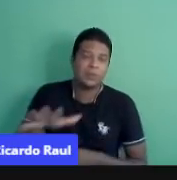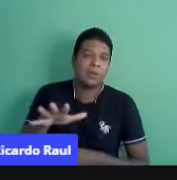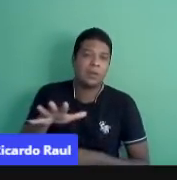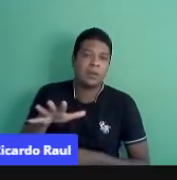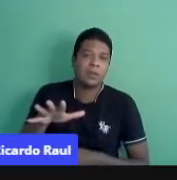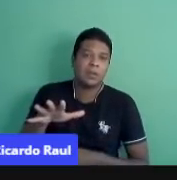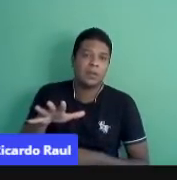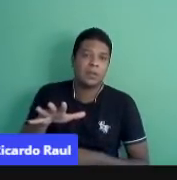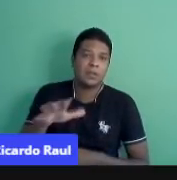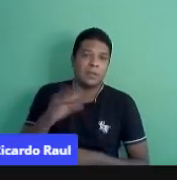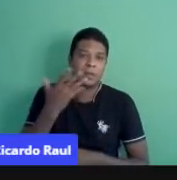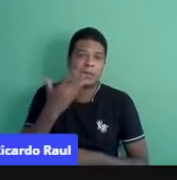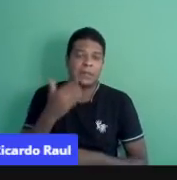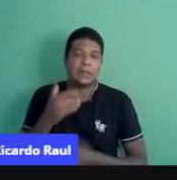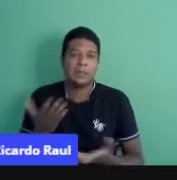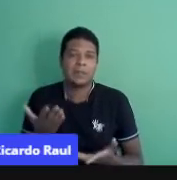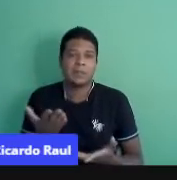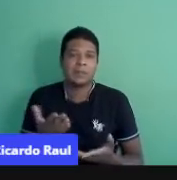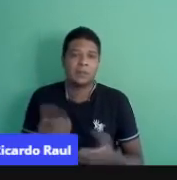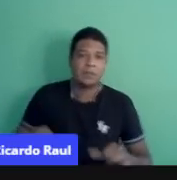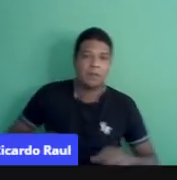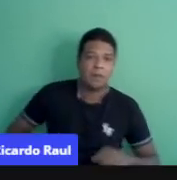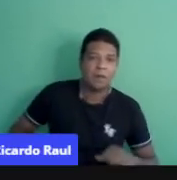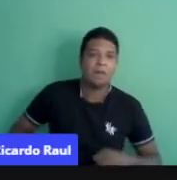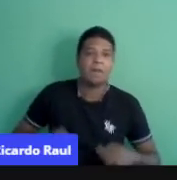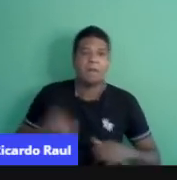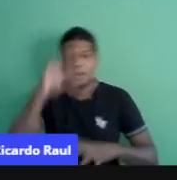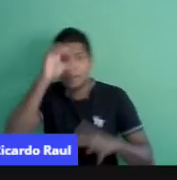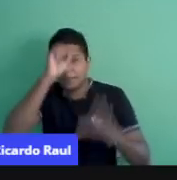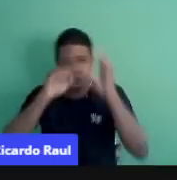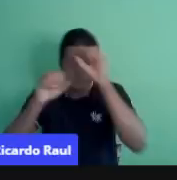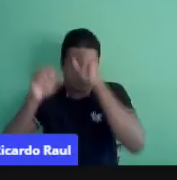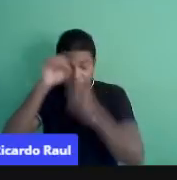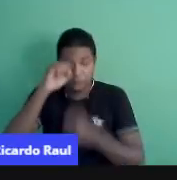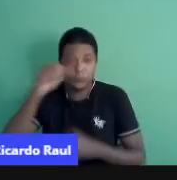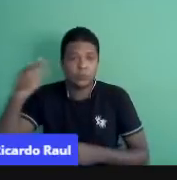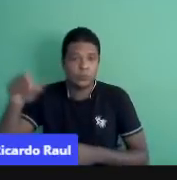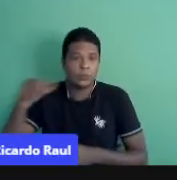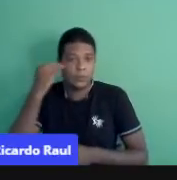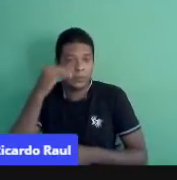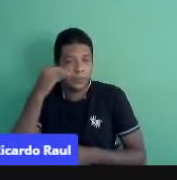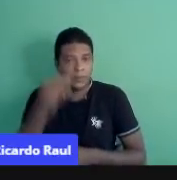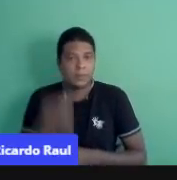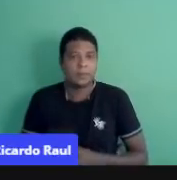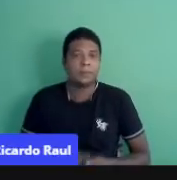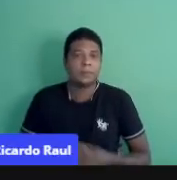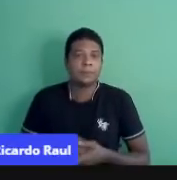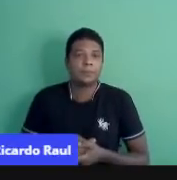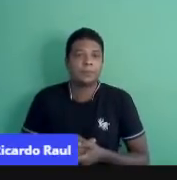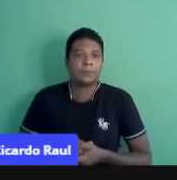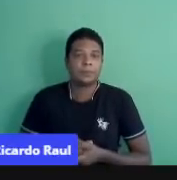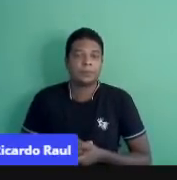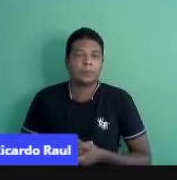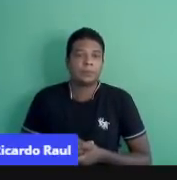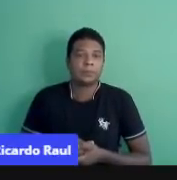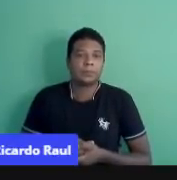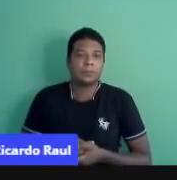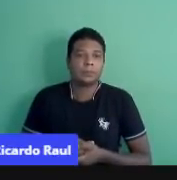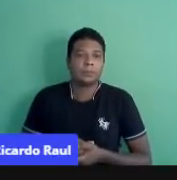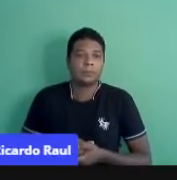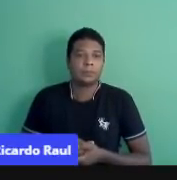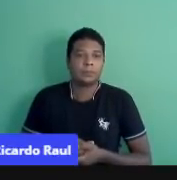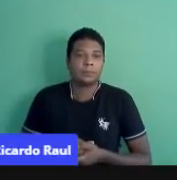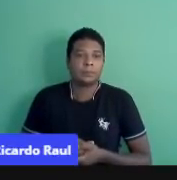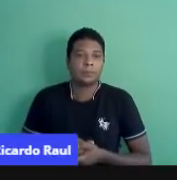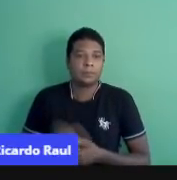sofre, de toda a influência de aprendizagem que vem desses outros campos de experiência. Realmente, esse é um campo